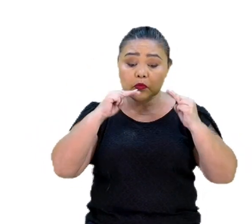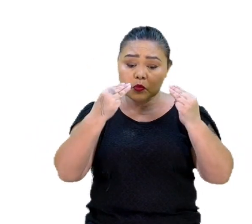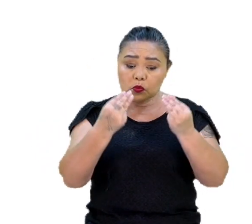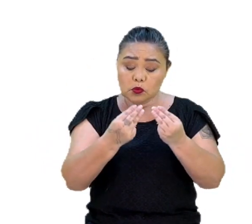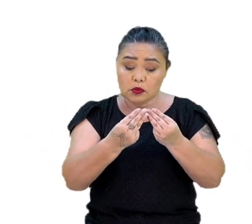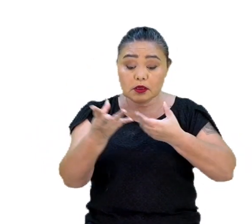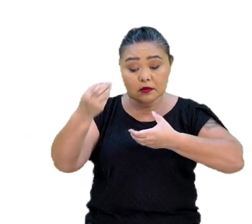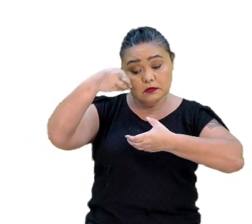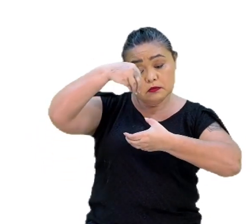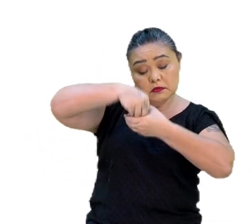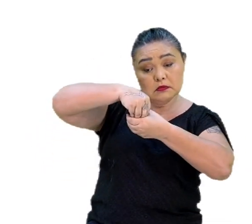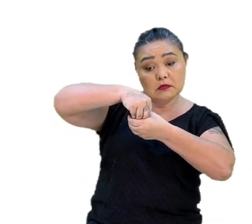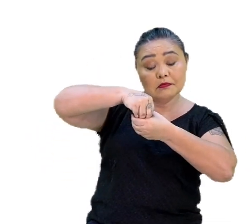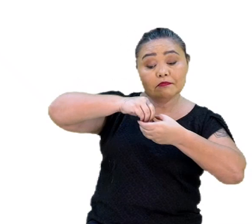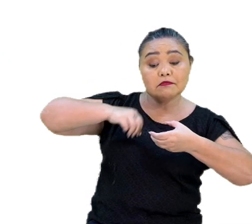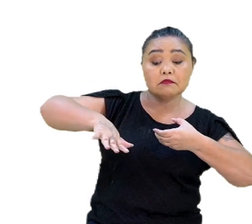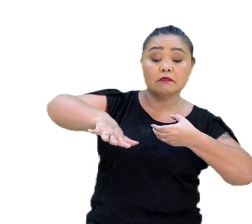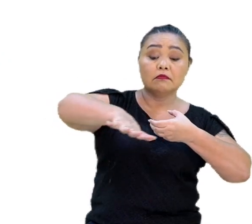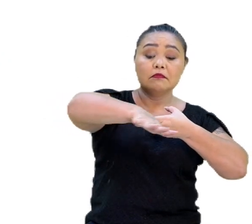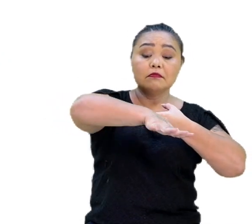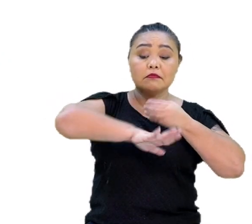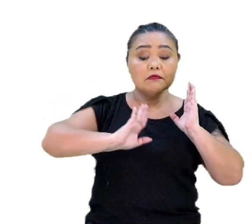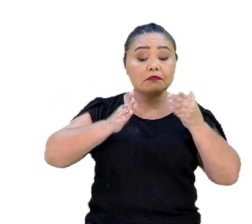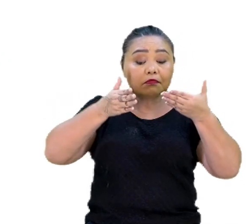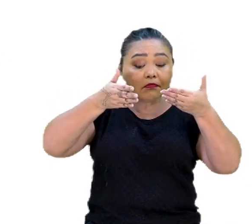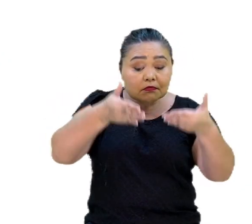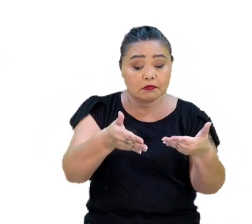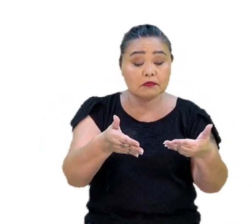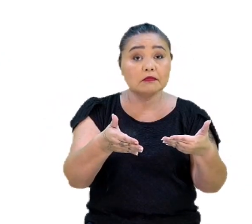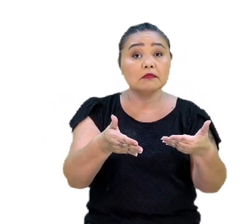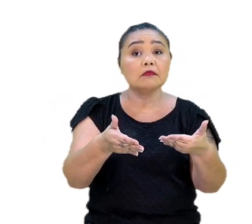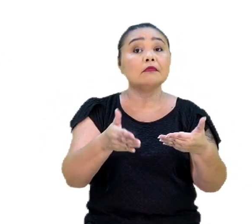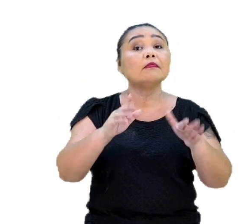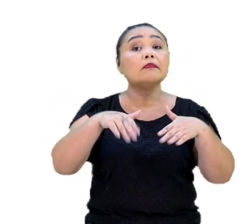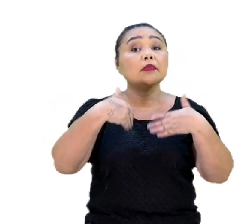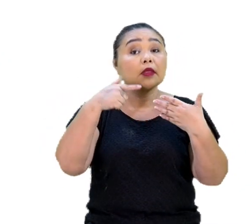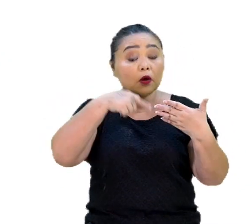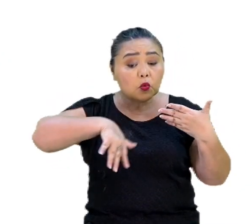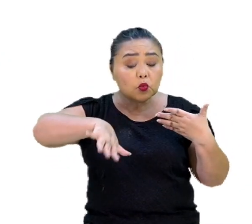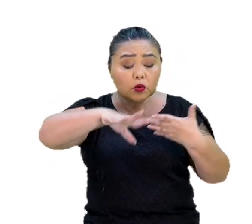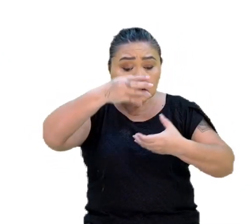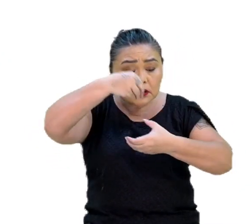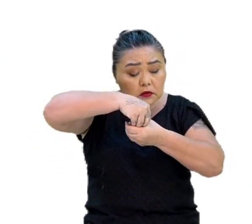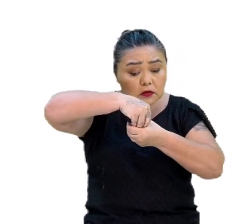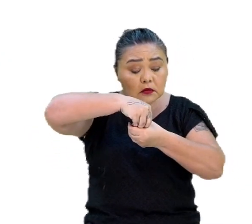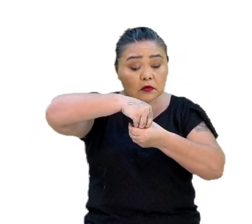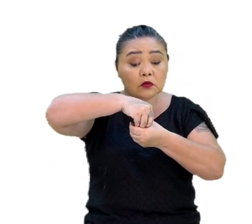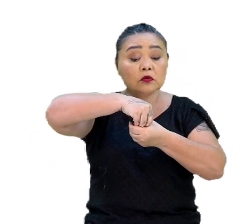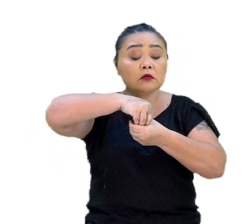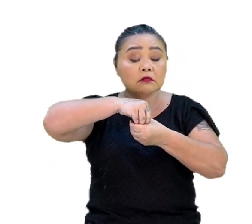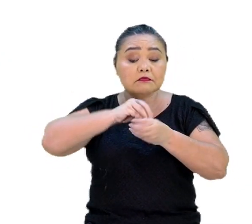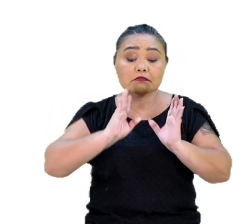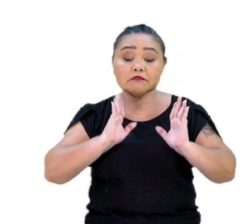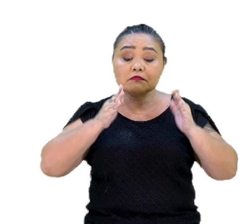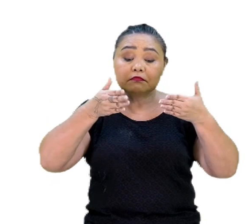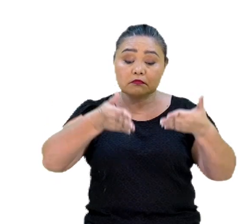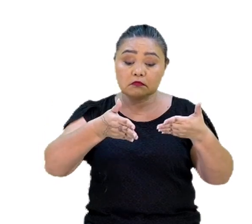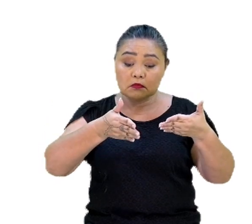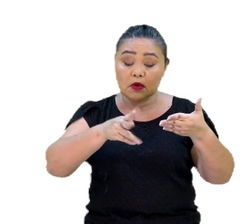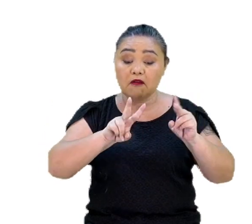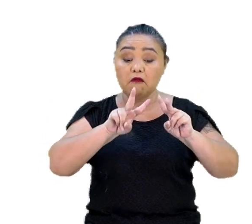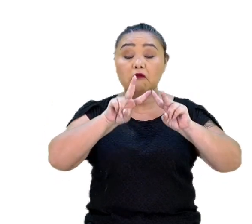contida em um espaço específico, ou seja, que está contida em um determinado